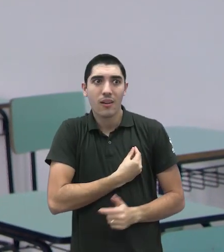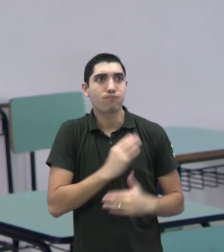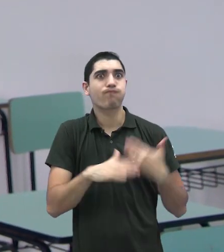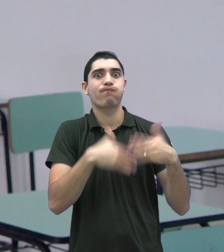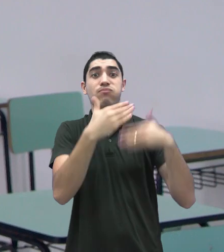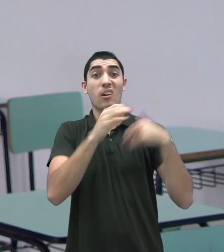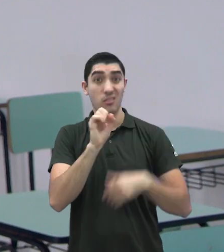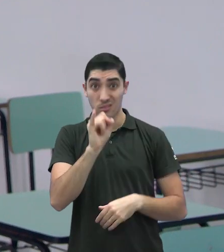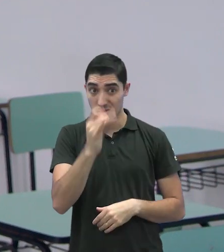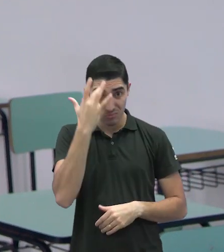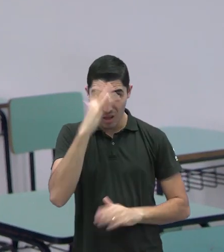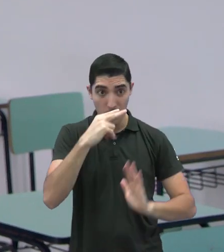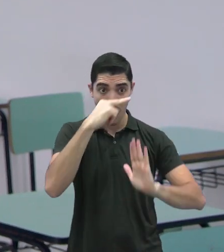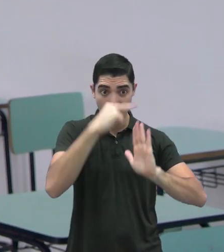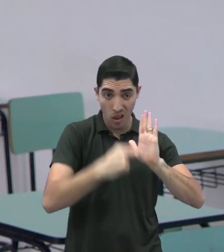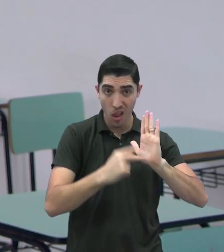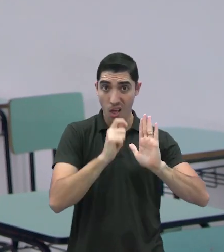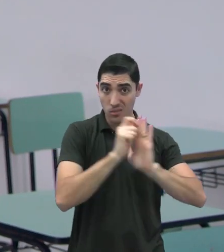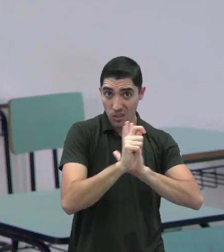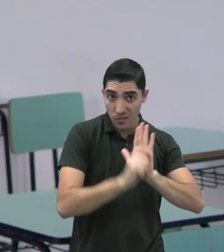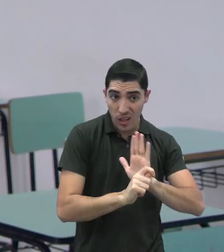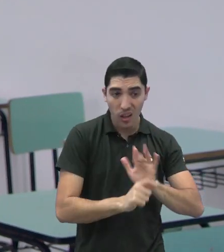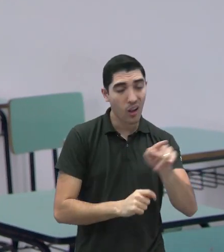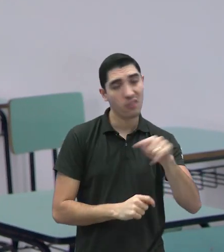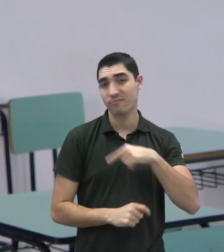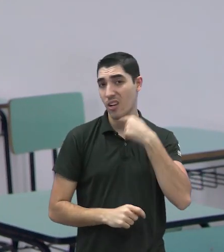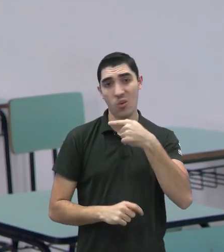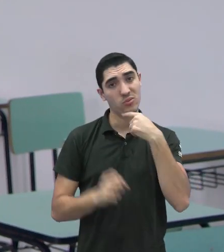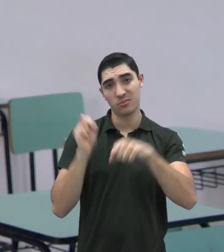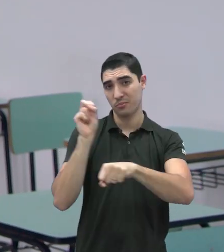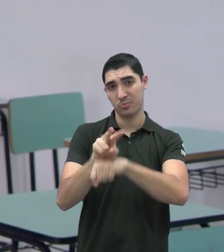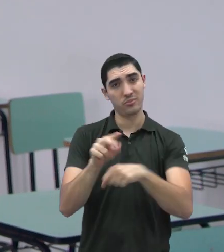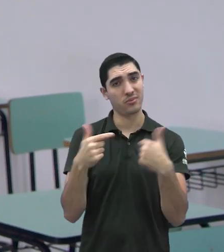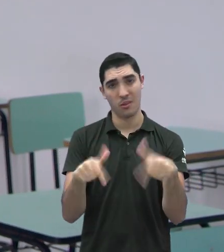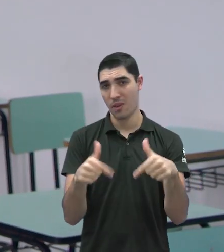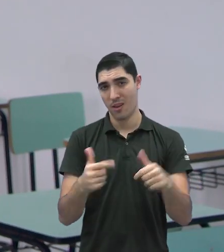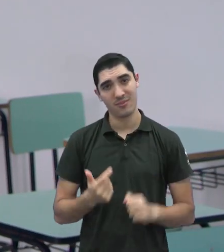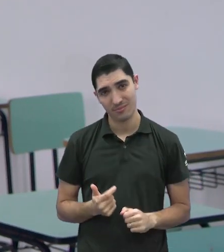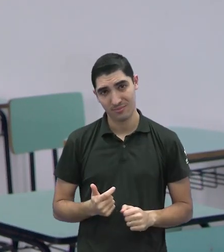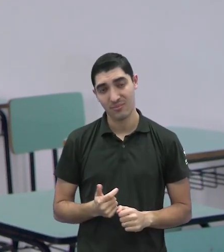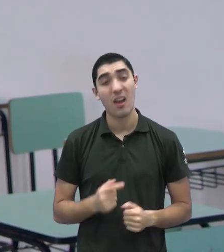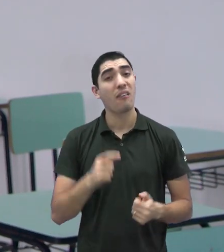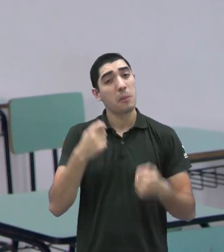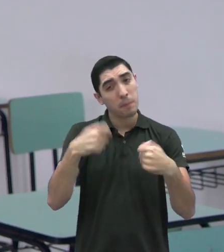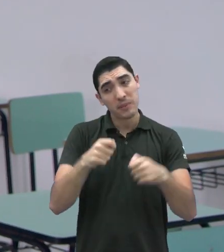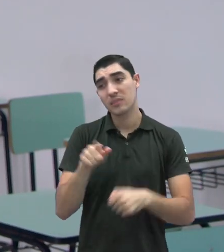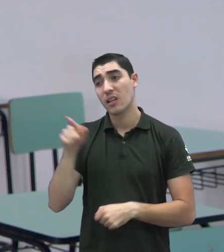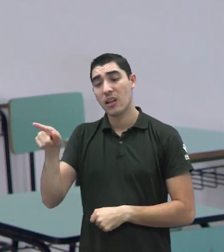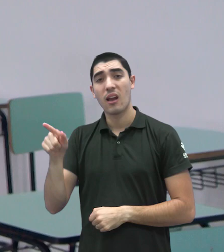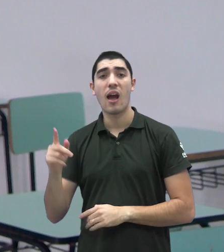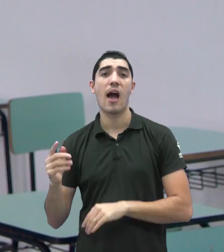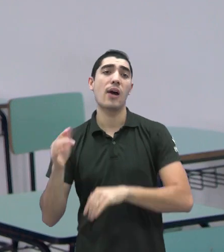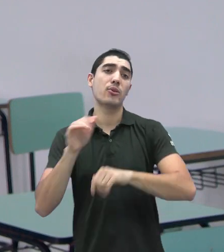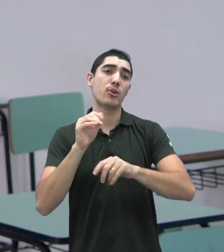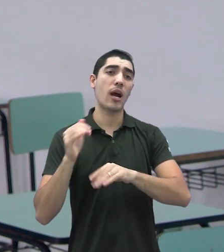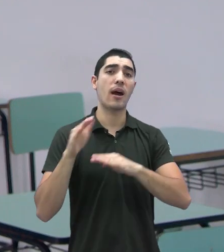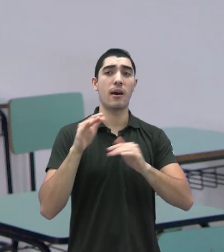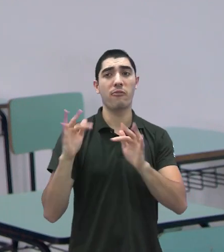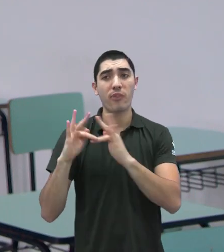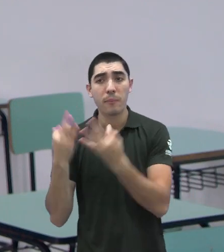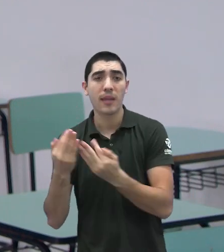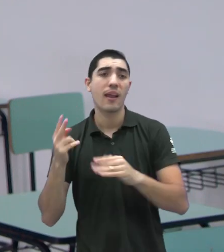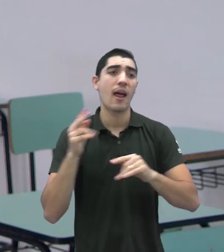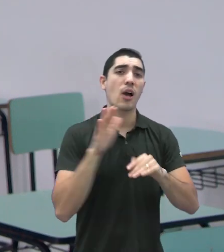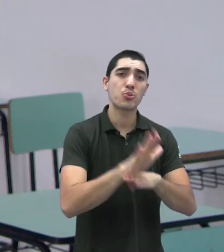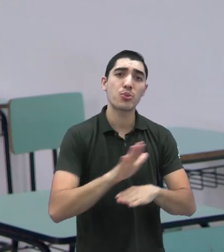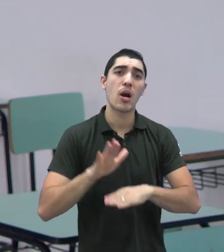Caso contrário, eles não vão conseguir um trabalho, eles vão depender da assistência social e da